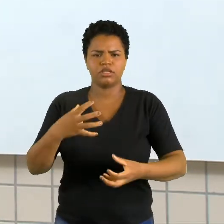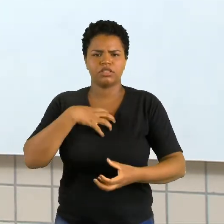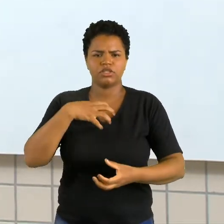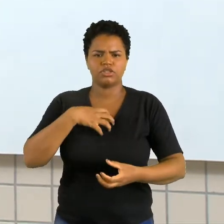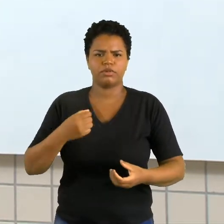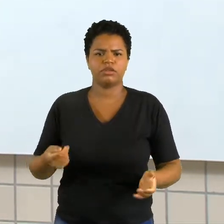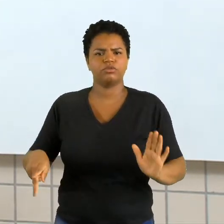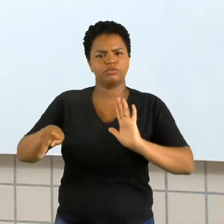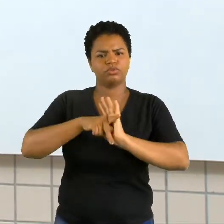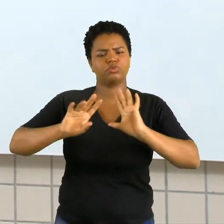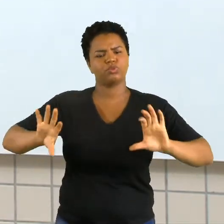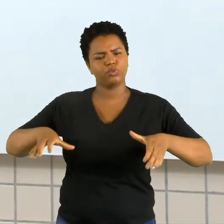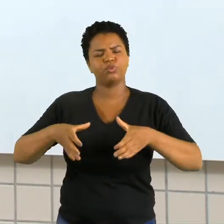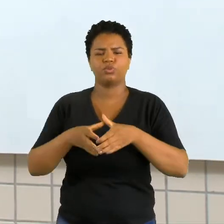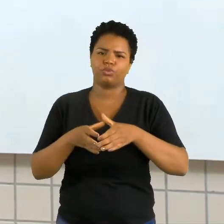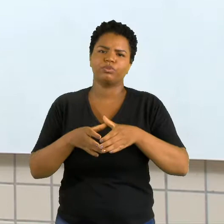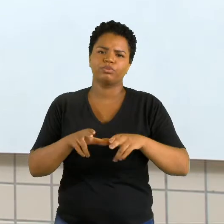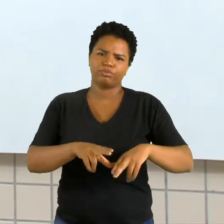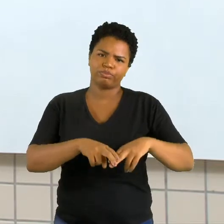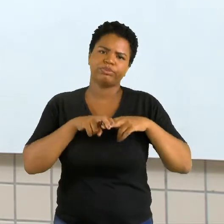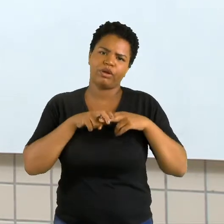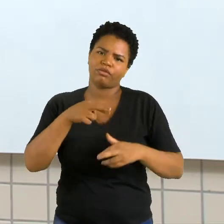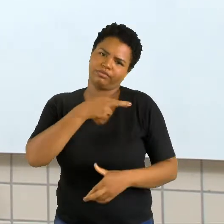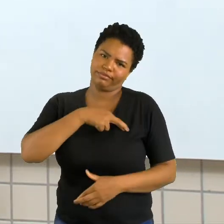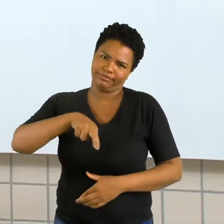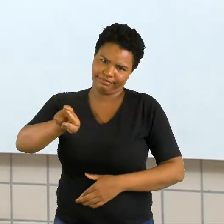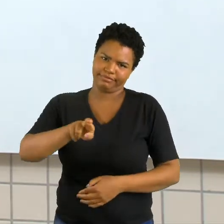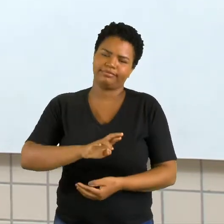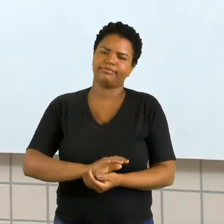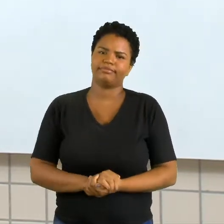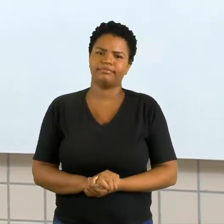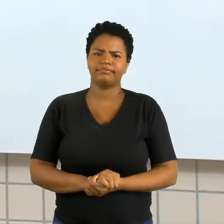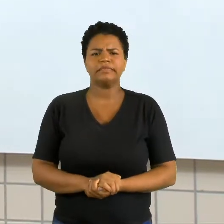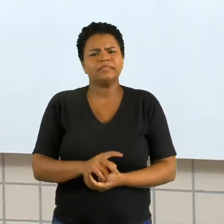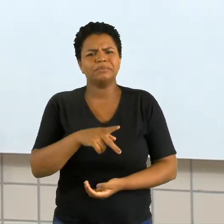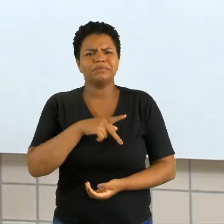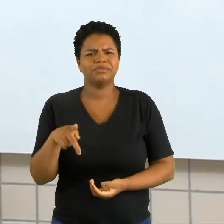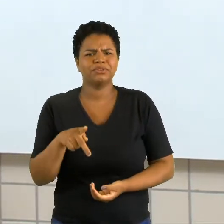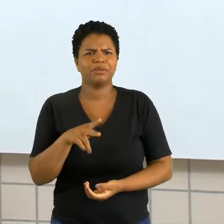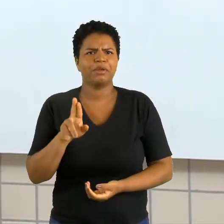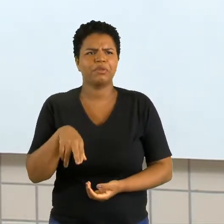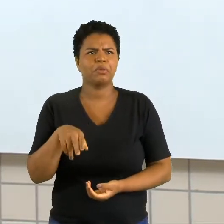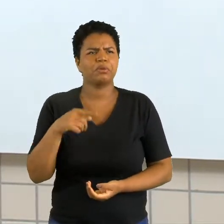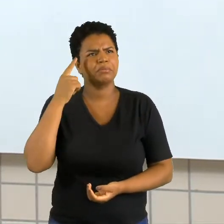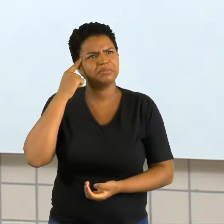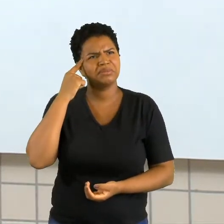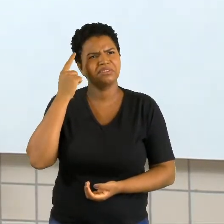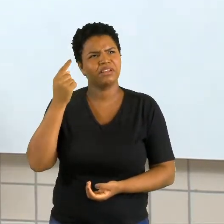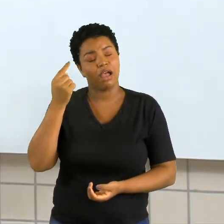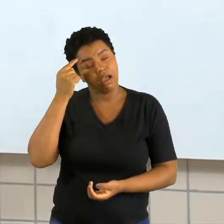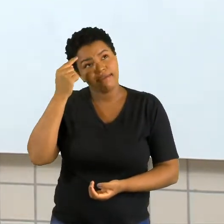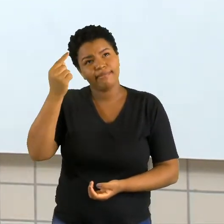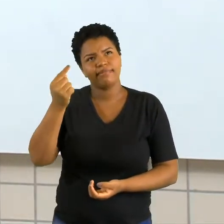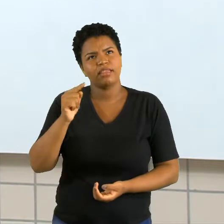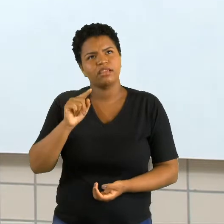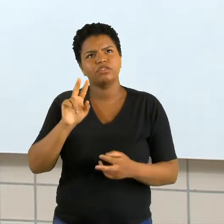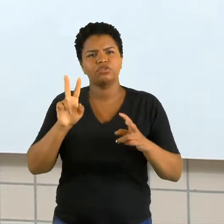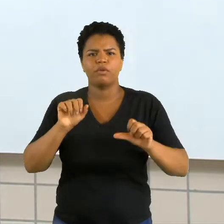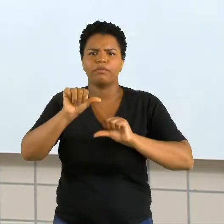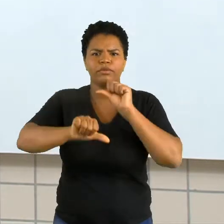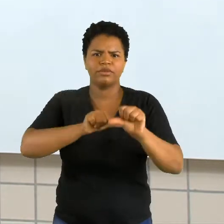determinado grupo devido à religião. Professor, mas onde ocorreu, a princípio, as ideias da Reforma